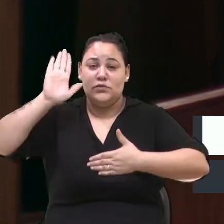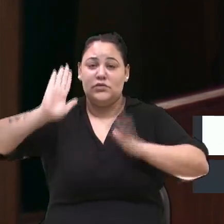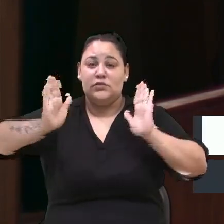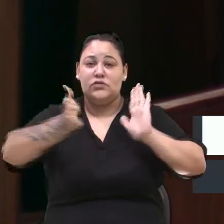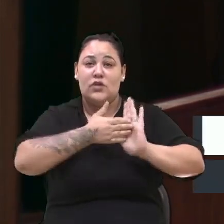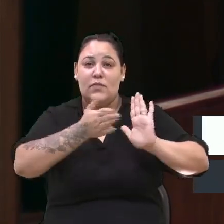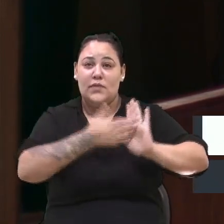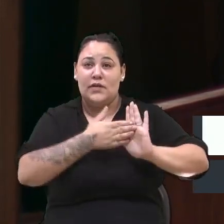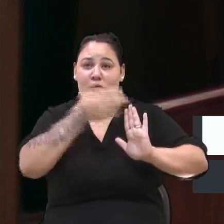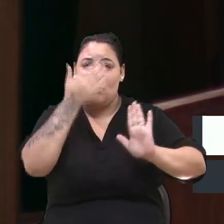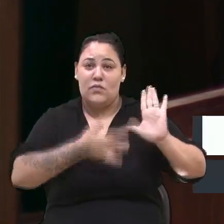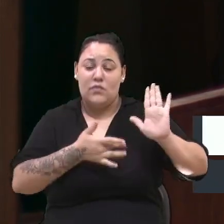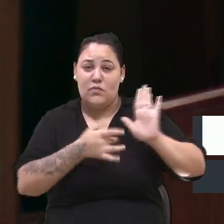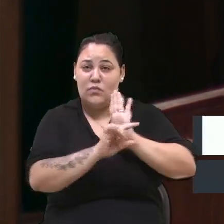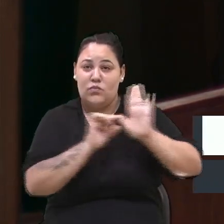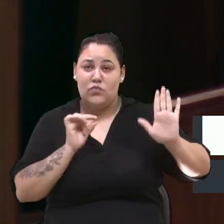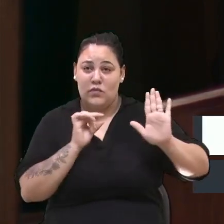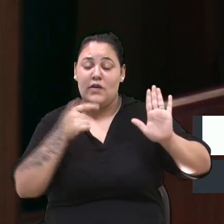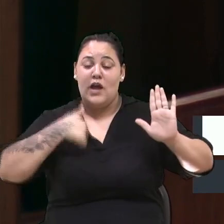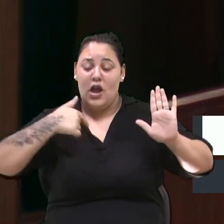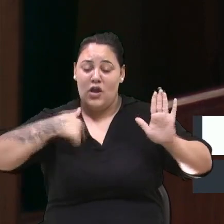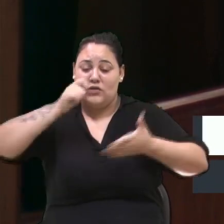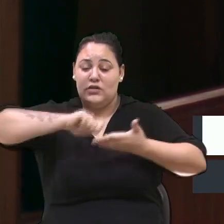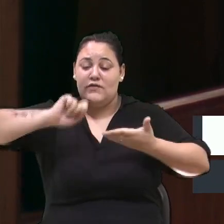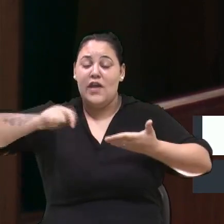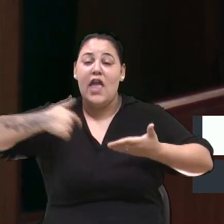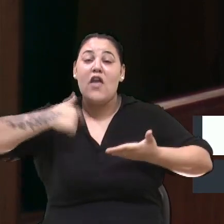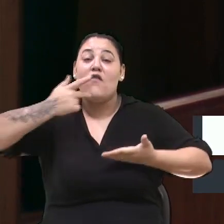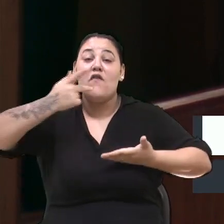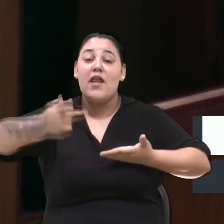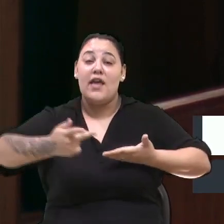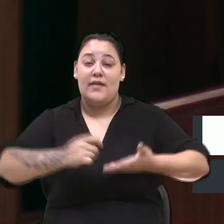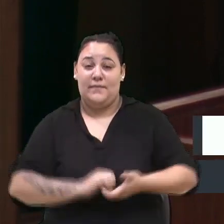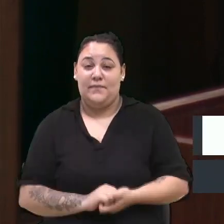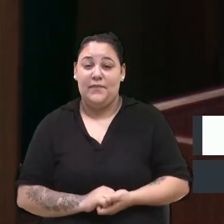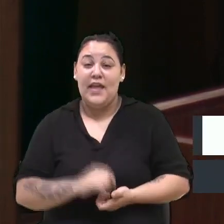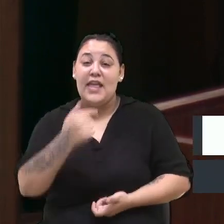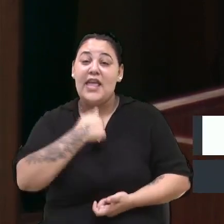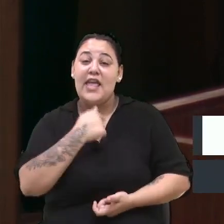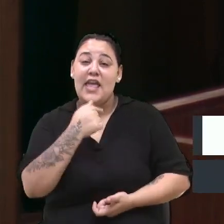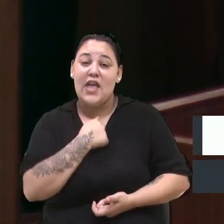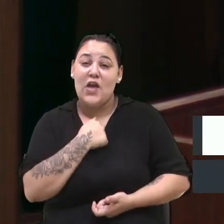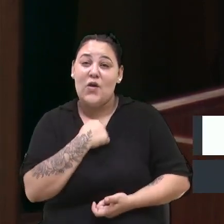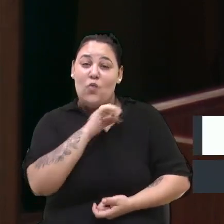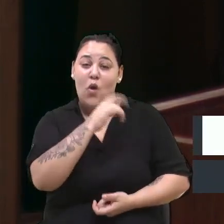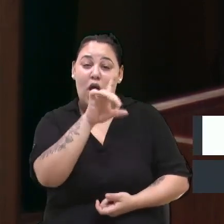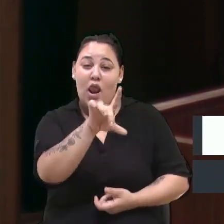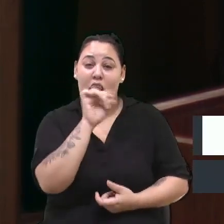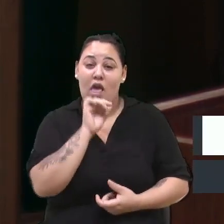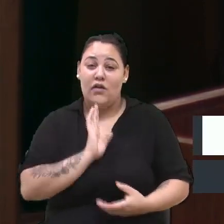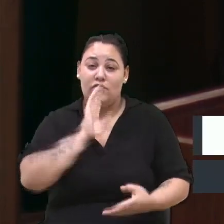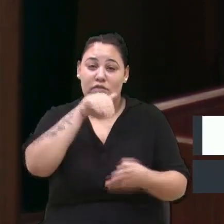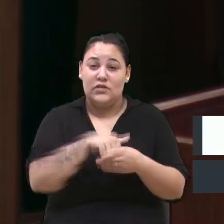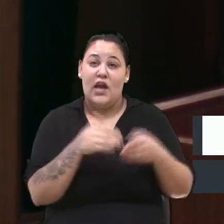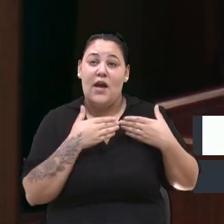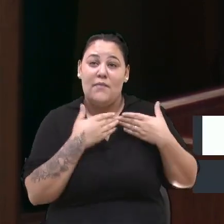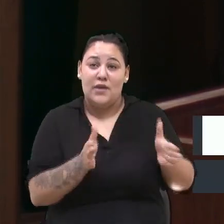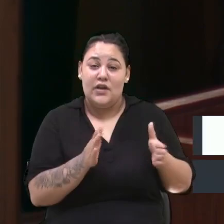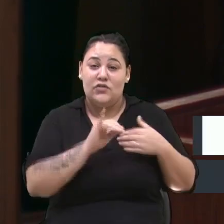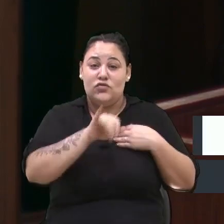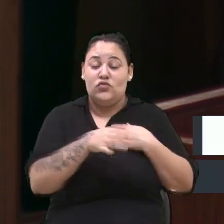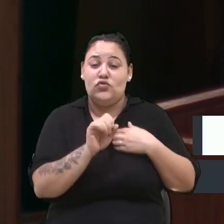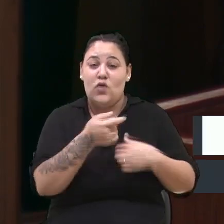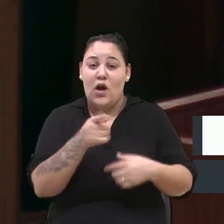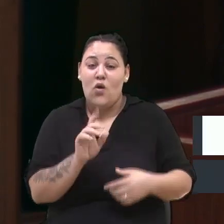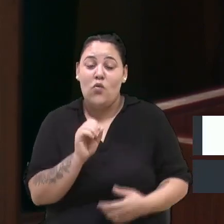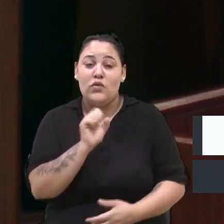panfleto, aonde eu disse que eu, eleito, abriria a João Escopel, que é a segunda rua de Fazenda